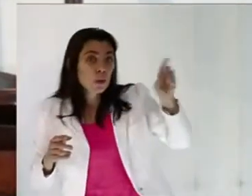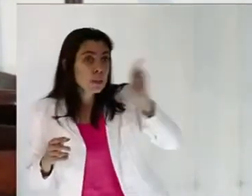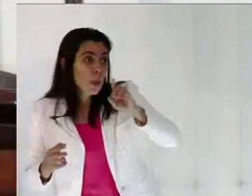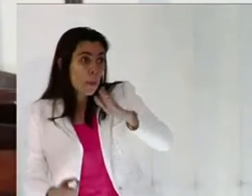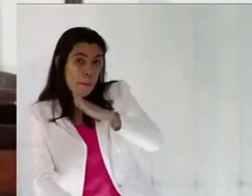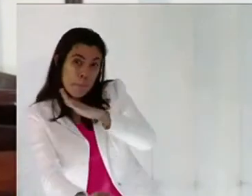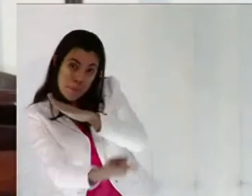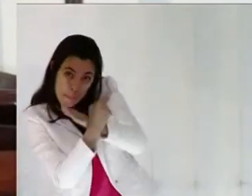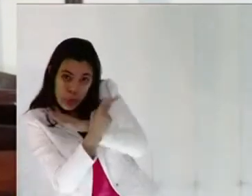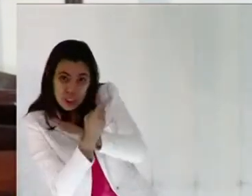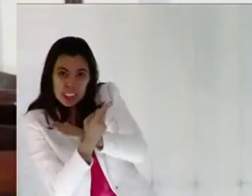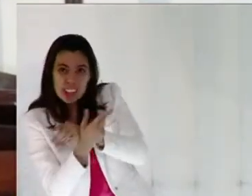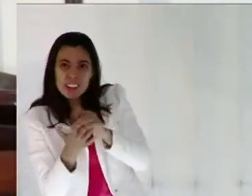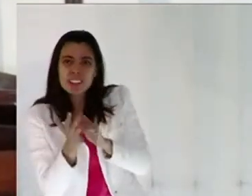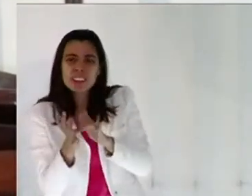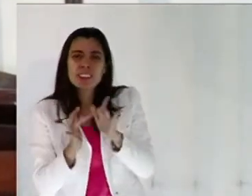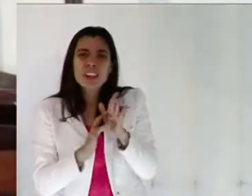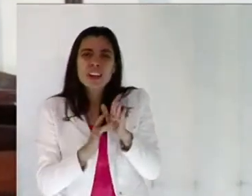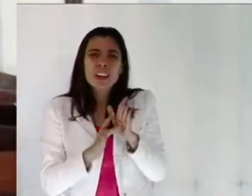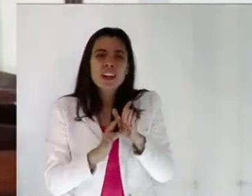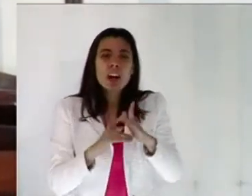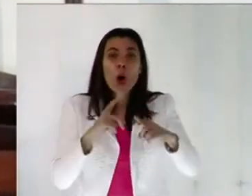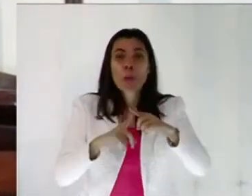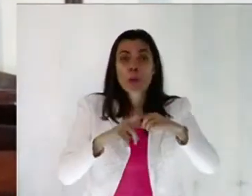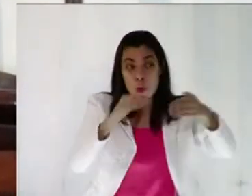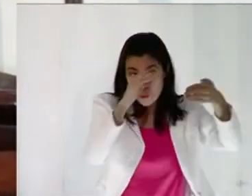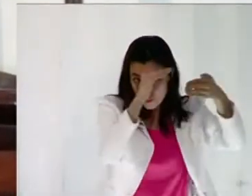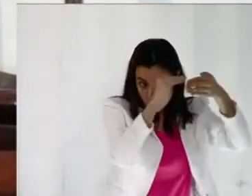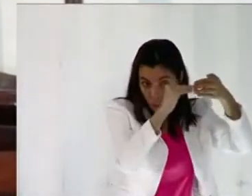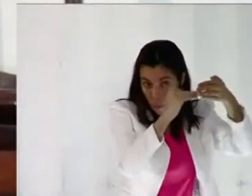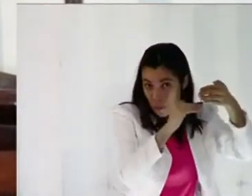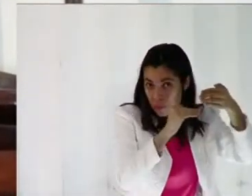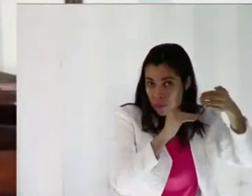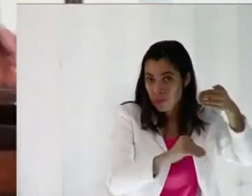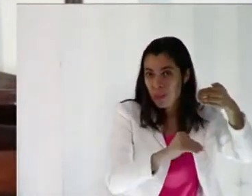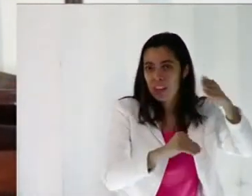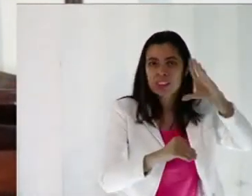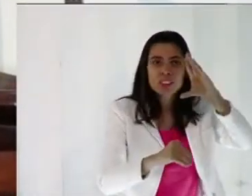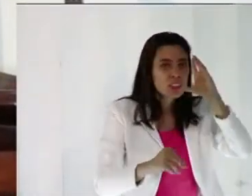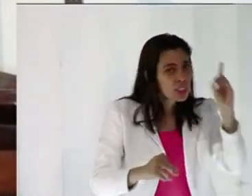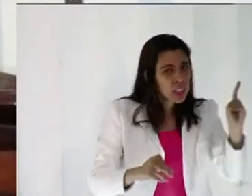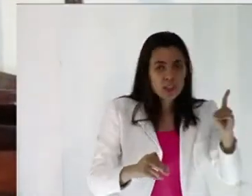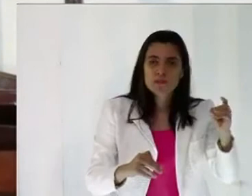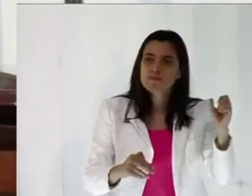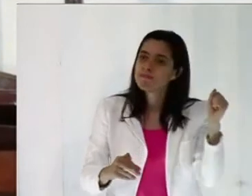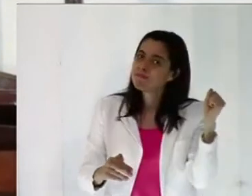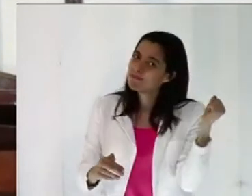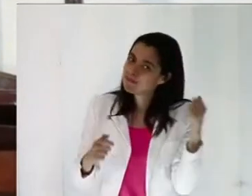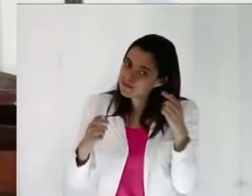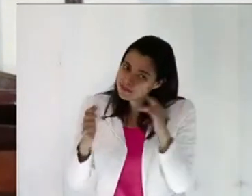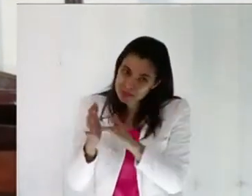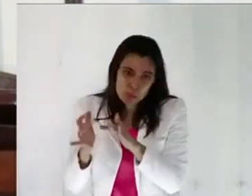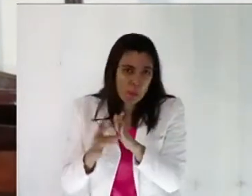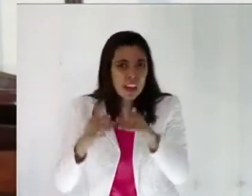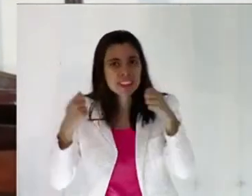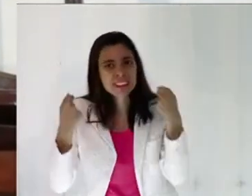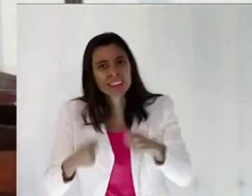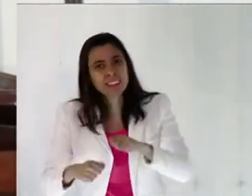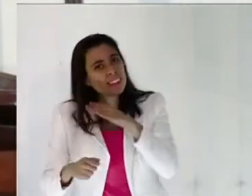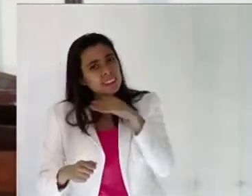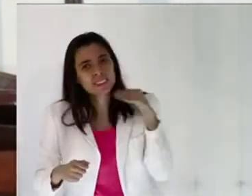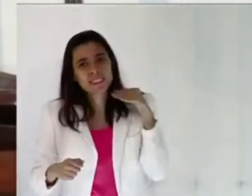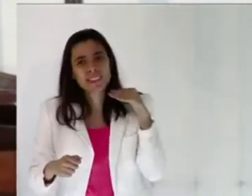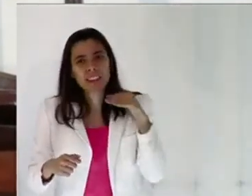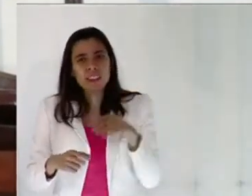perdidos. E Ele, juntamente com essa bênção de não ter poupado o seu Filho em sacrifício a nós, para nós termos